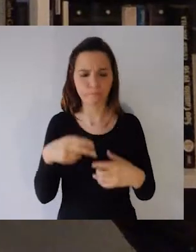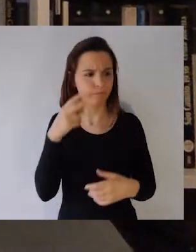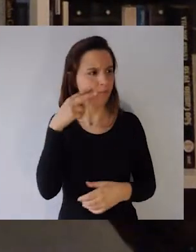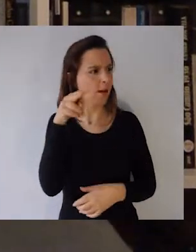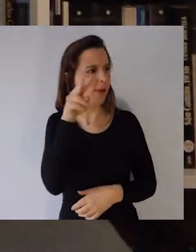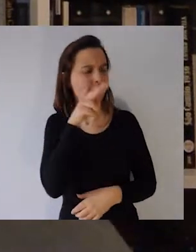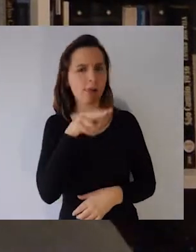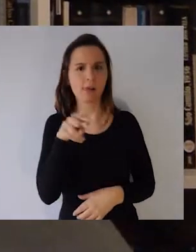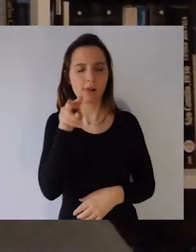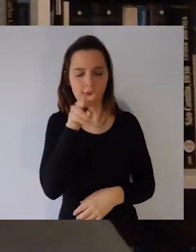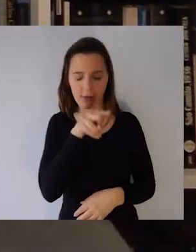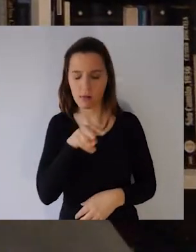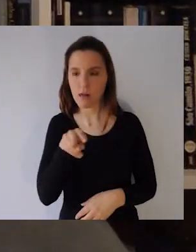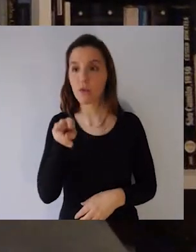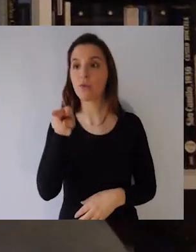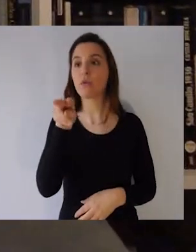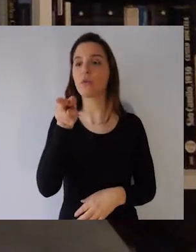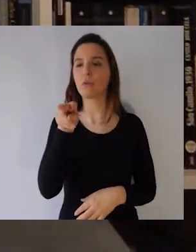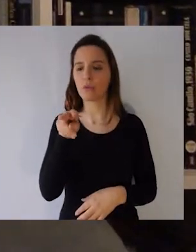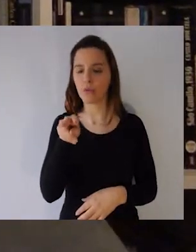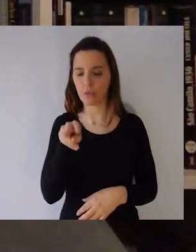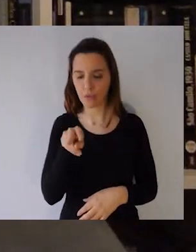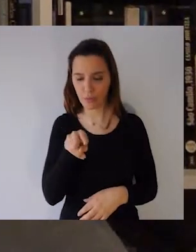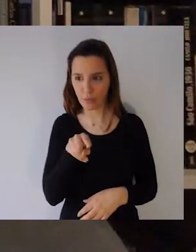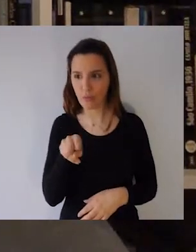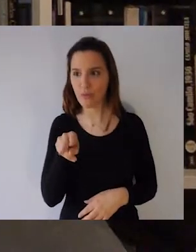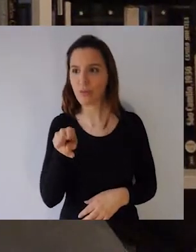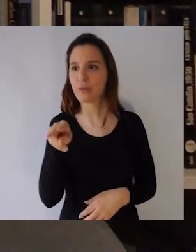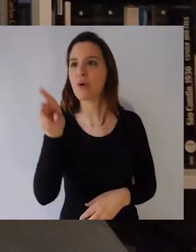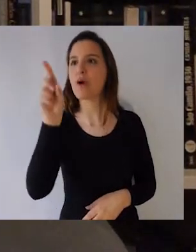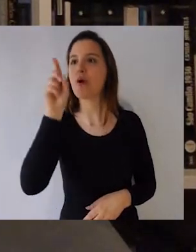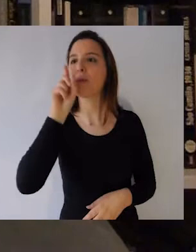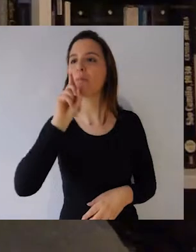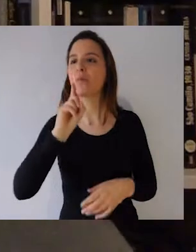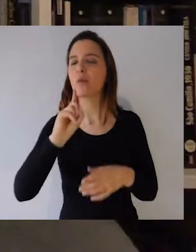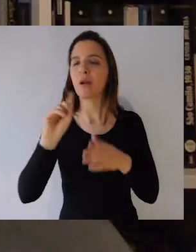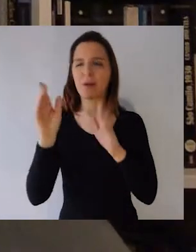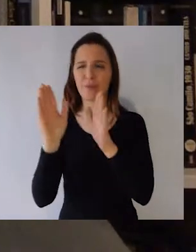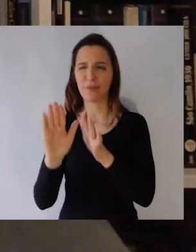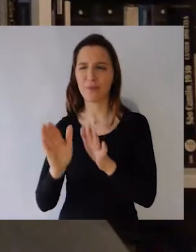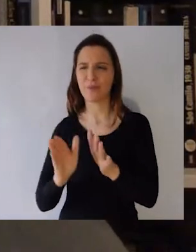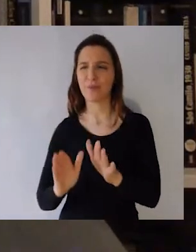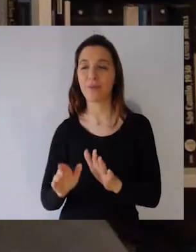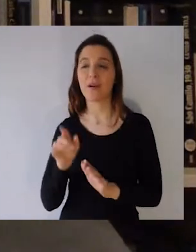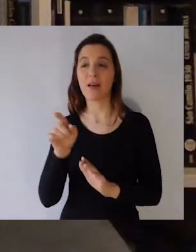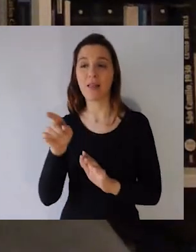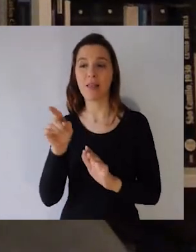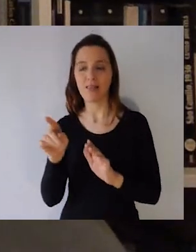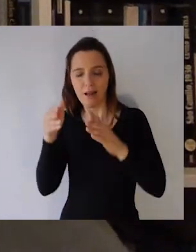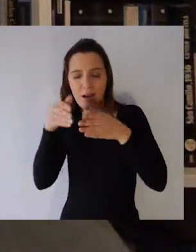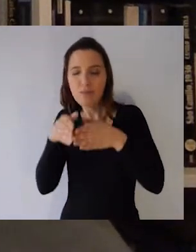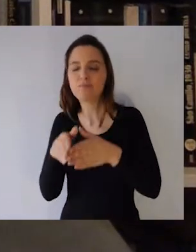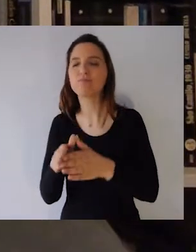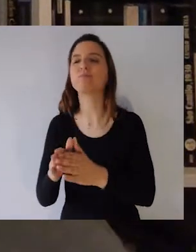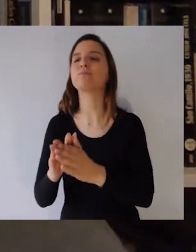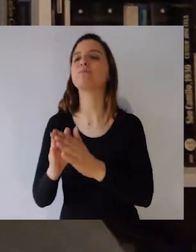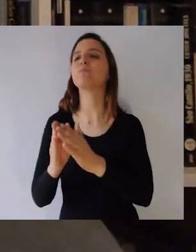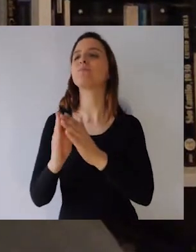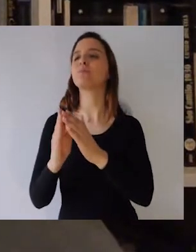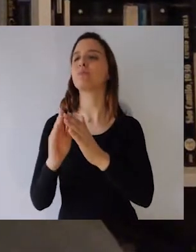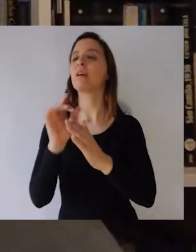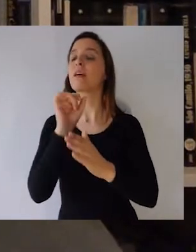olhos poisavam no rasto de prometidas deusas que se banhavam, ocultando os